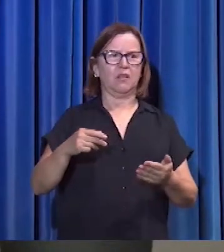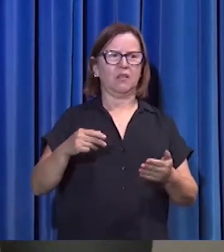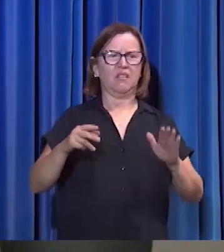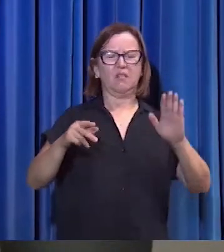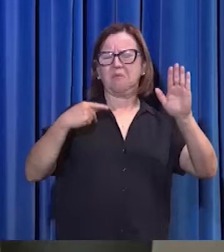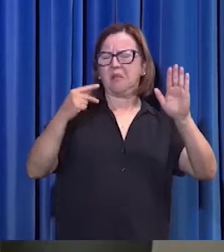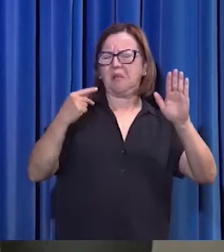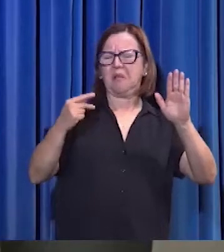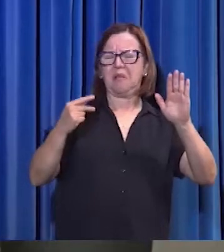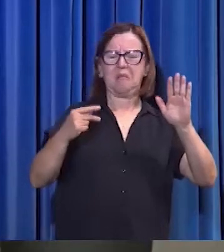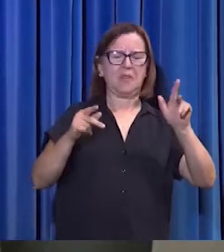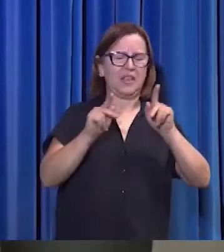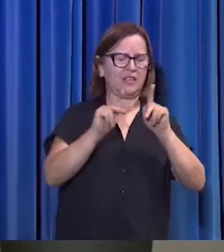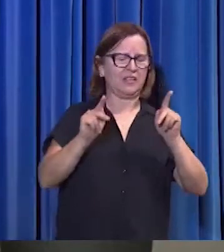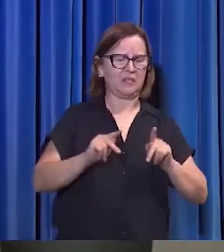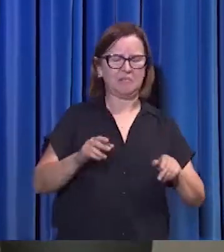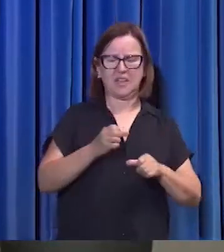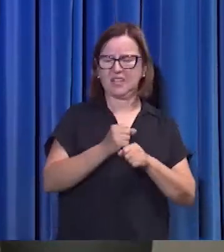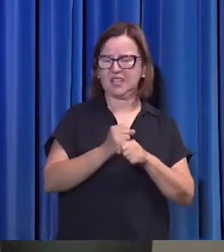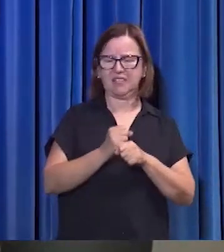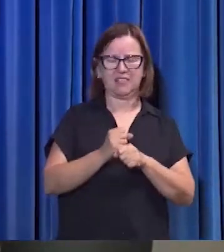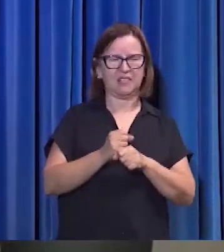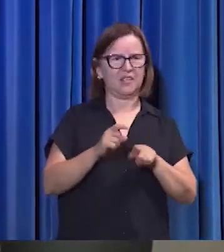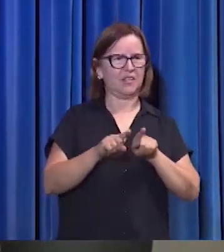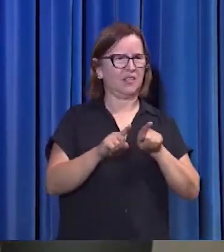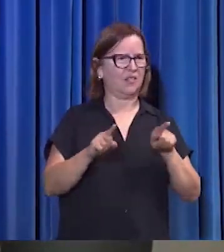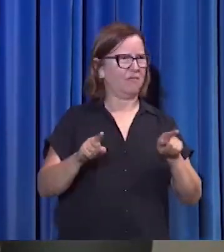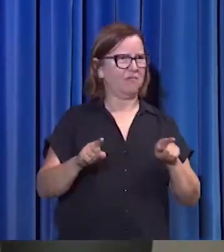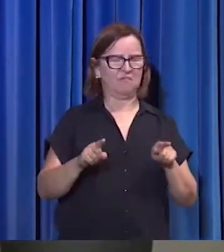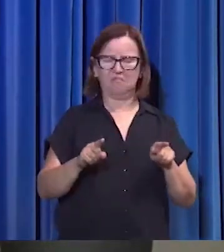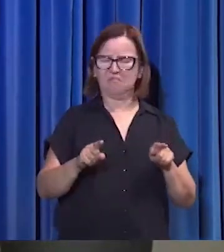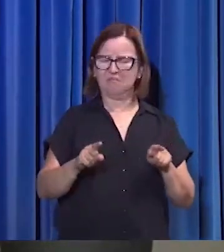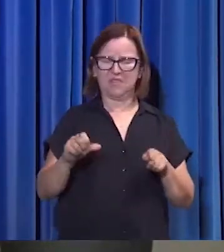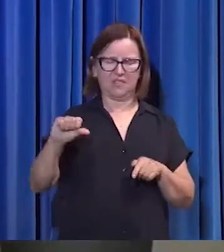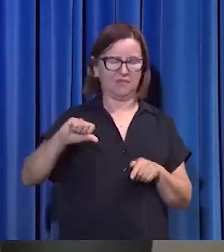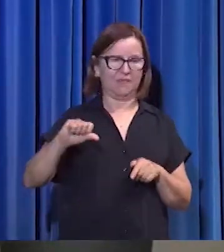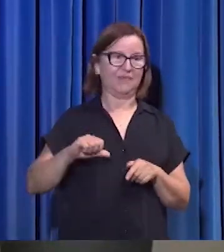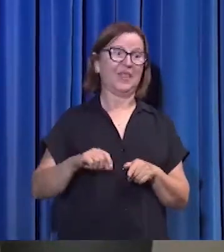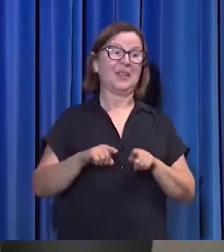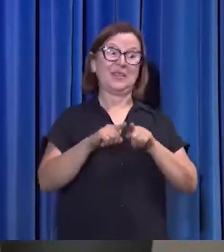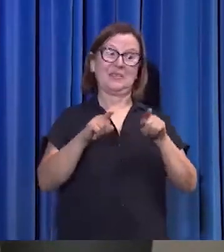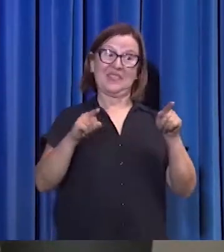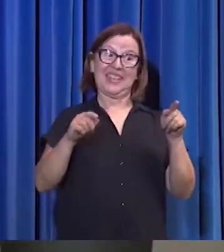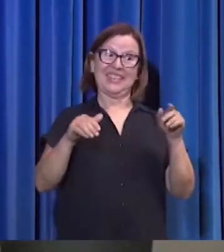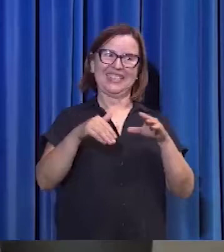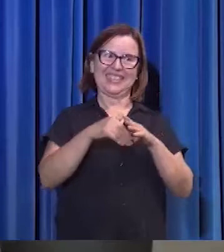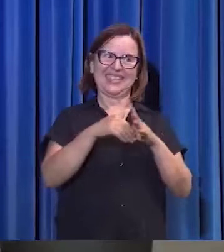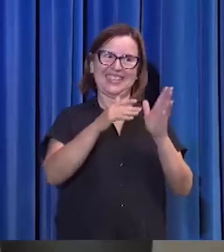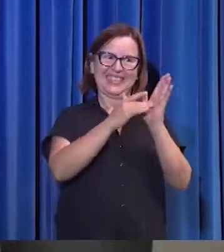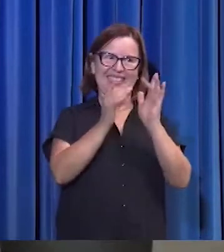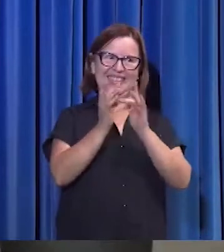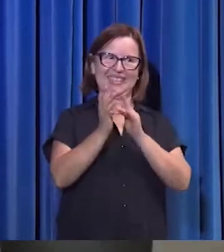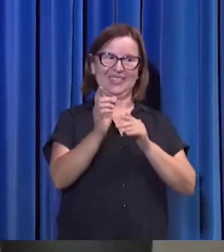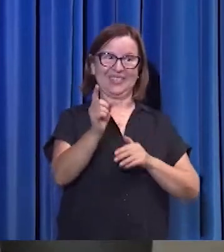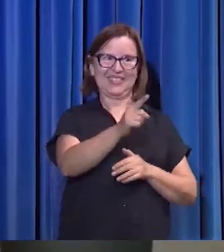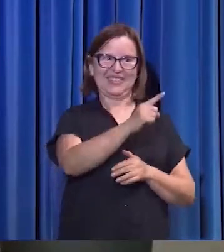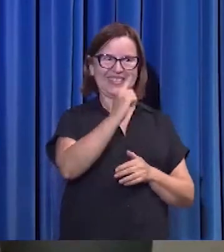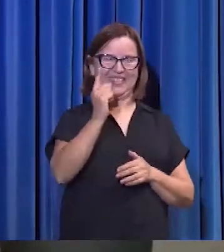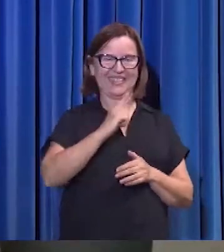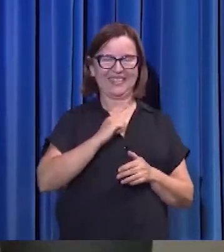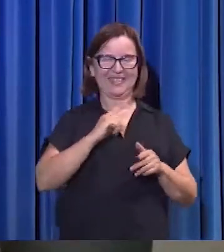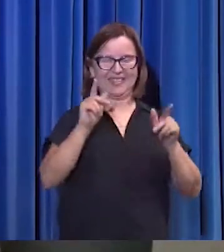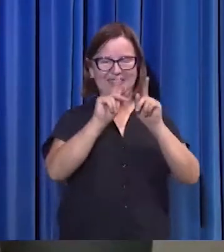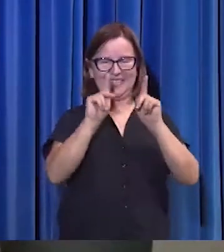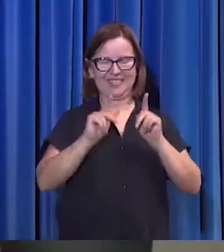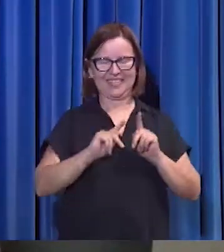redundará em catástrofe. Jesus diz que nele nós temos paz. Vamos ler